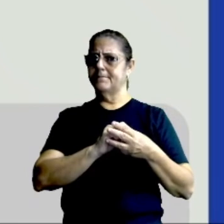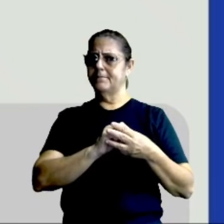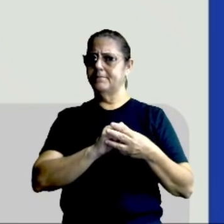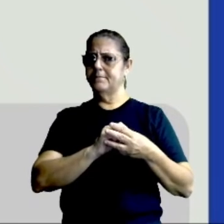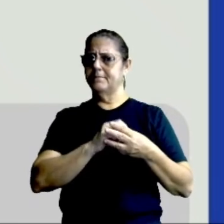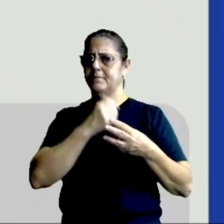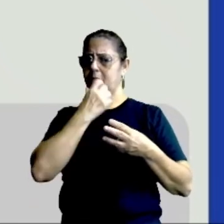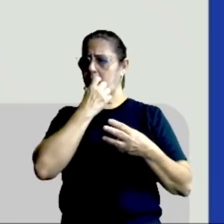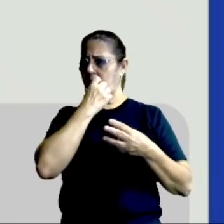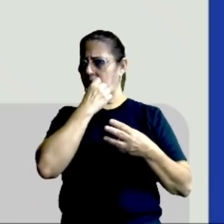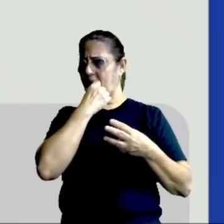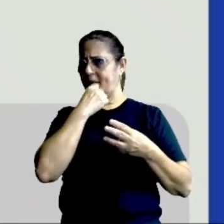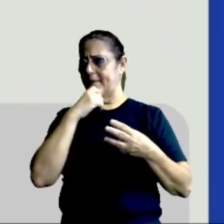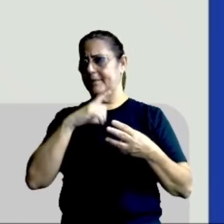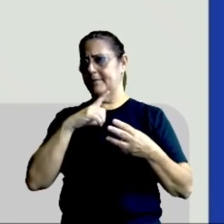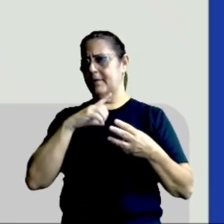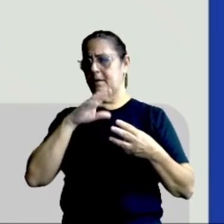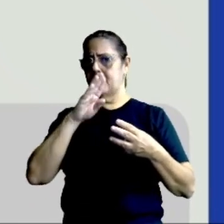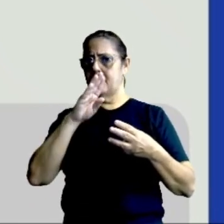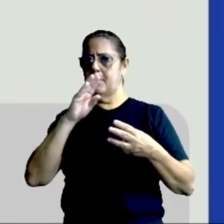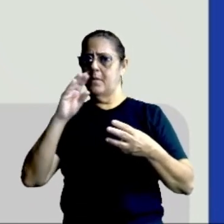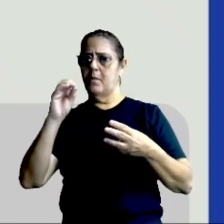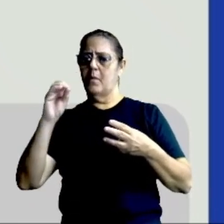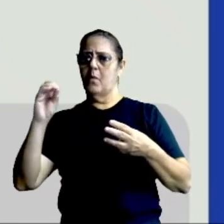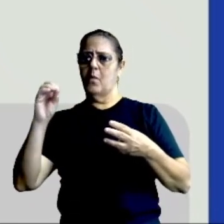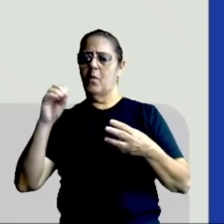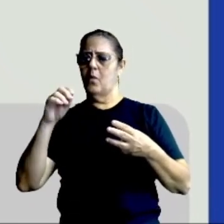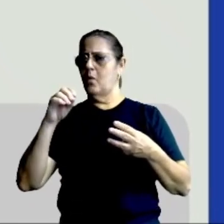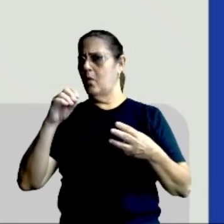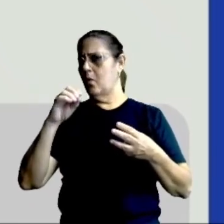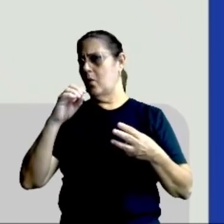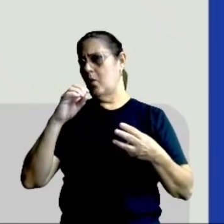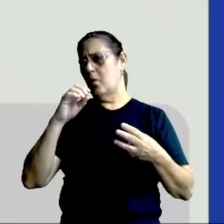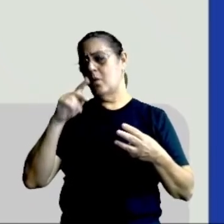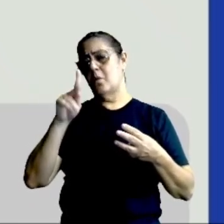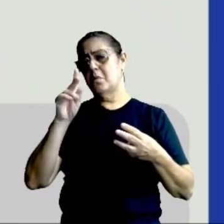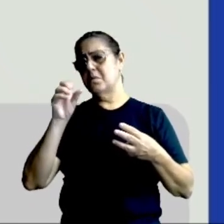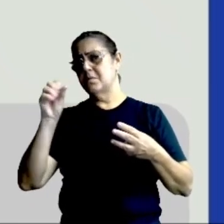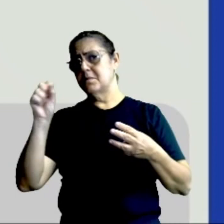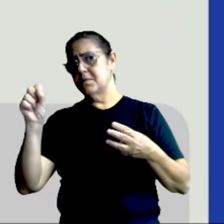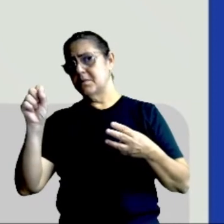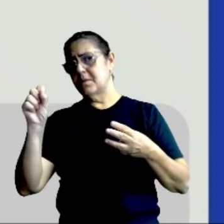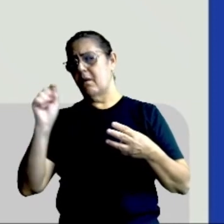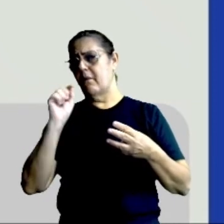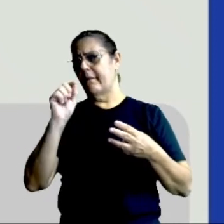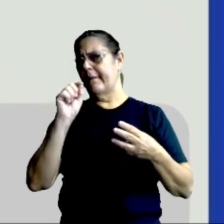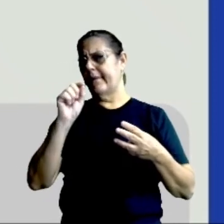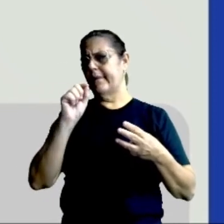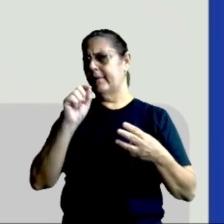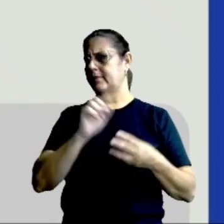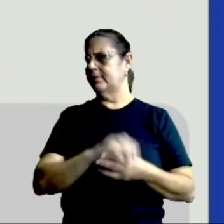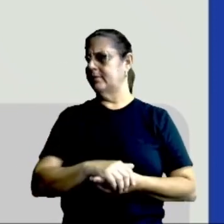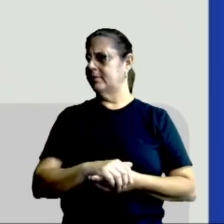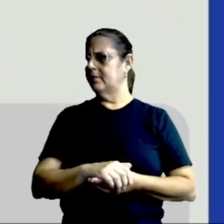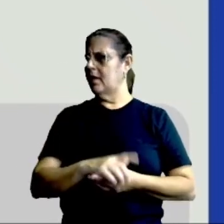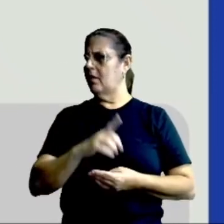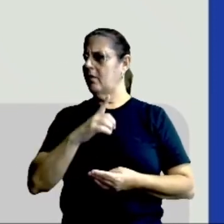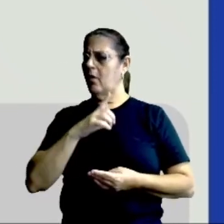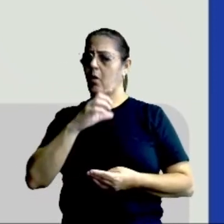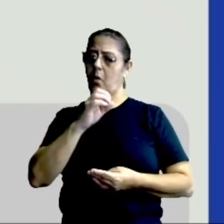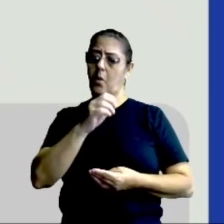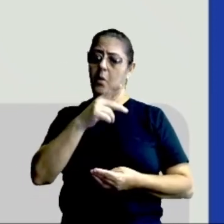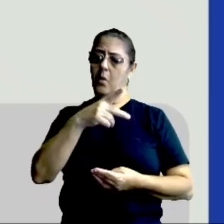tem close ao final, tá? Então, se você descobriu o que significa open, e a gente vê muito isso em